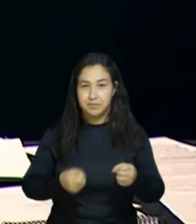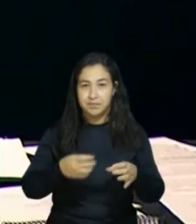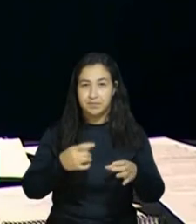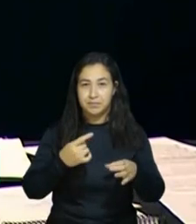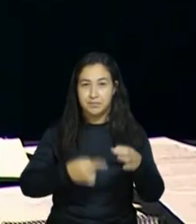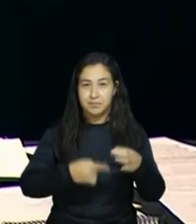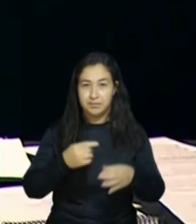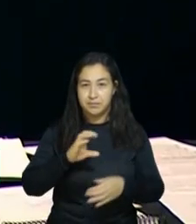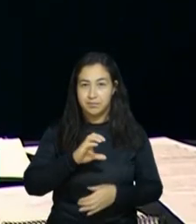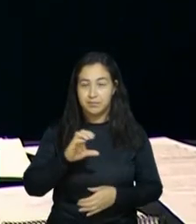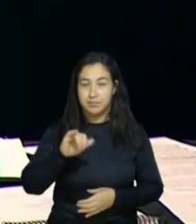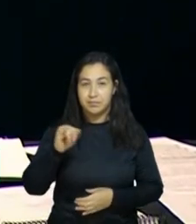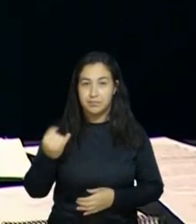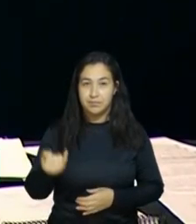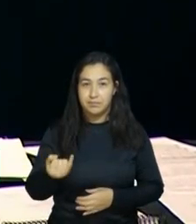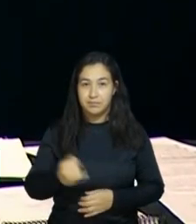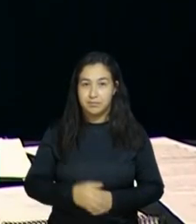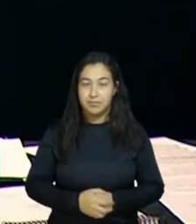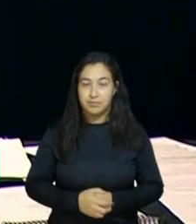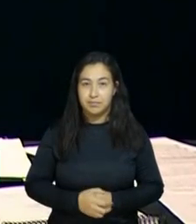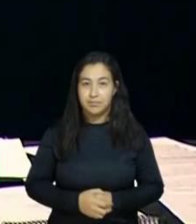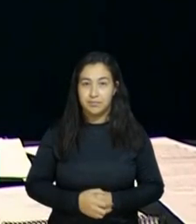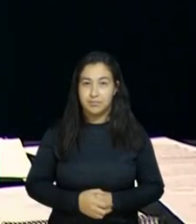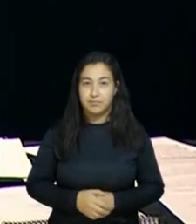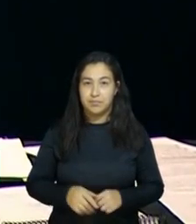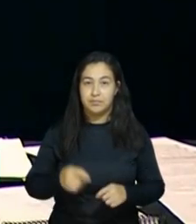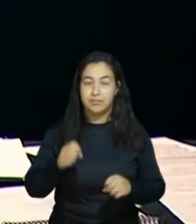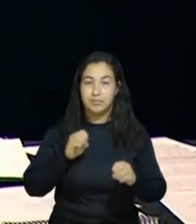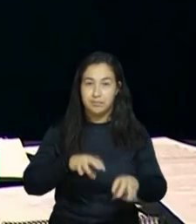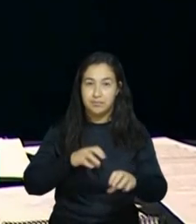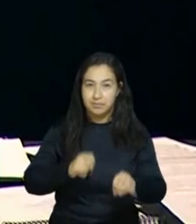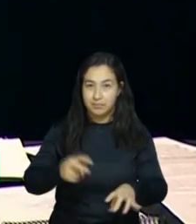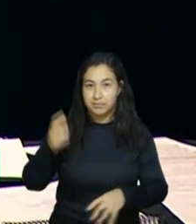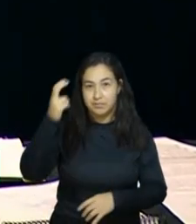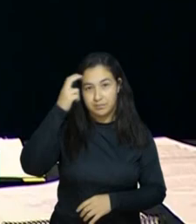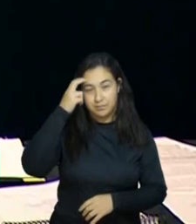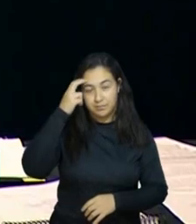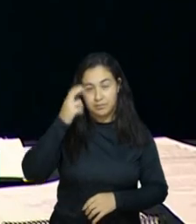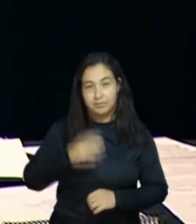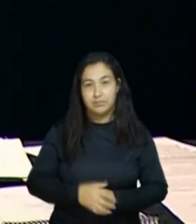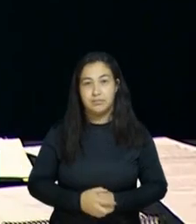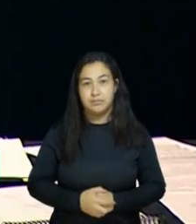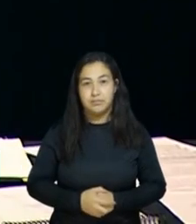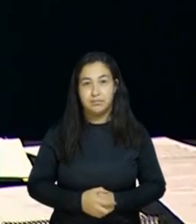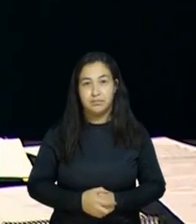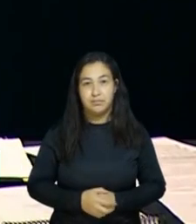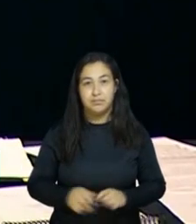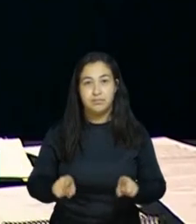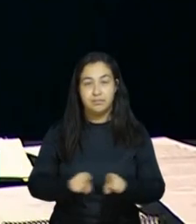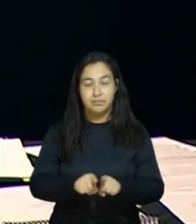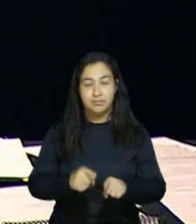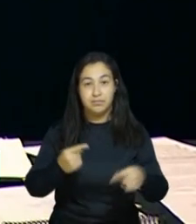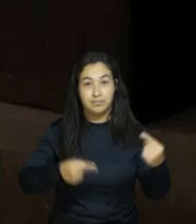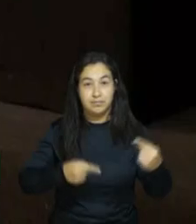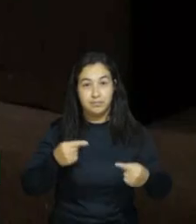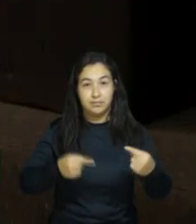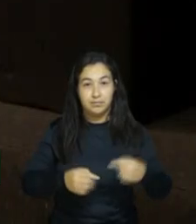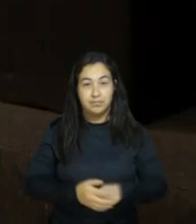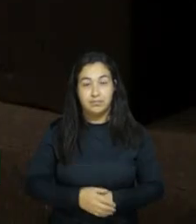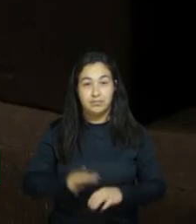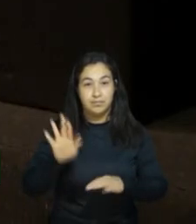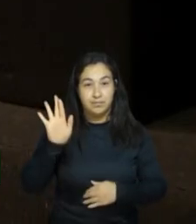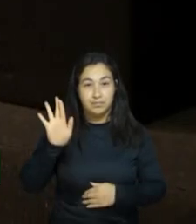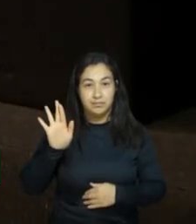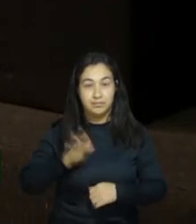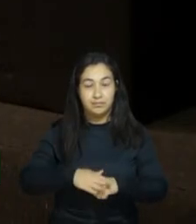Constituição e Justiça, relator deputado Camilo Martins, Comissão de Educação e Cultura, relator deputado Ivan Nats, em discussão. Com a palavra o autor